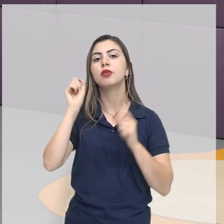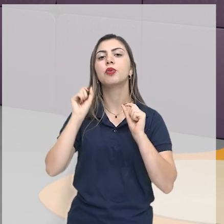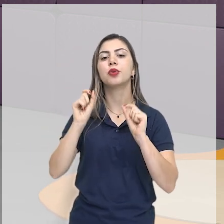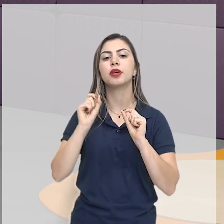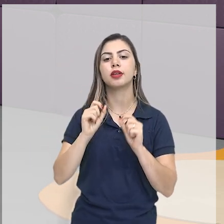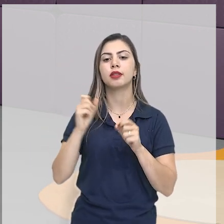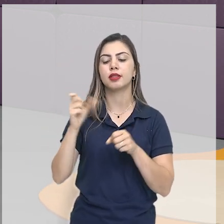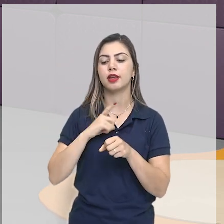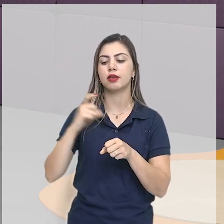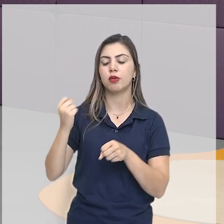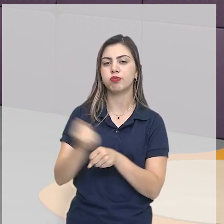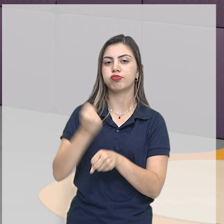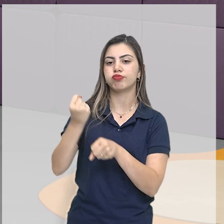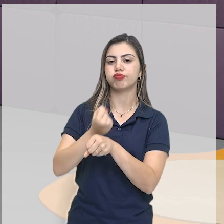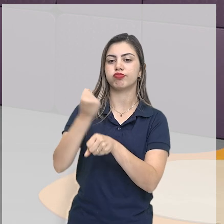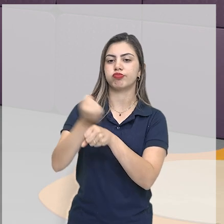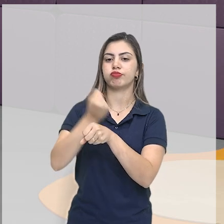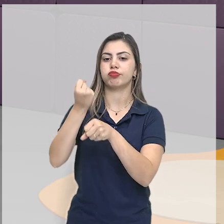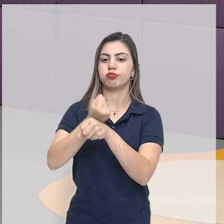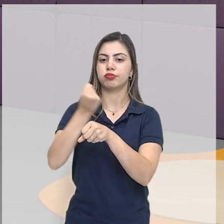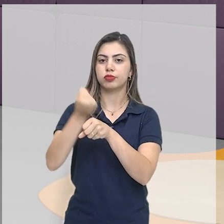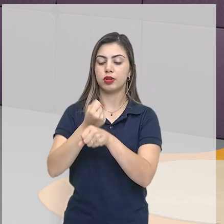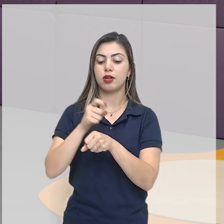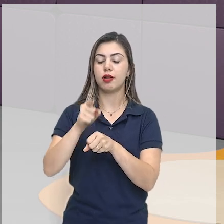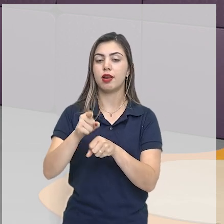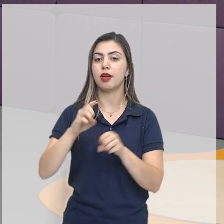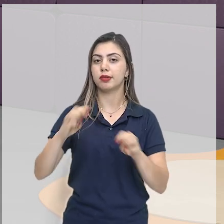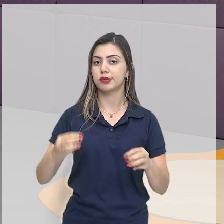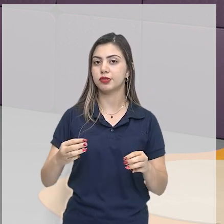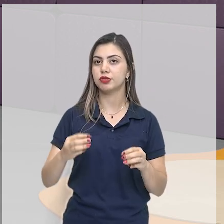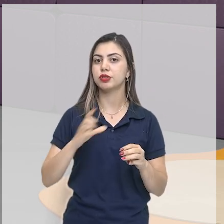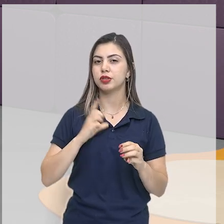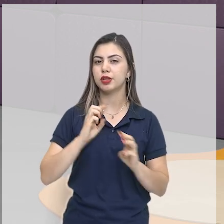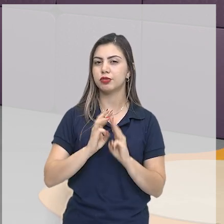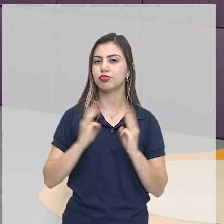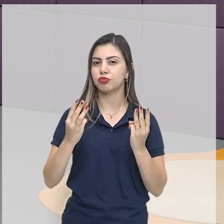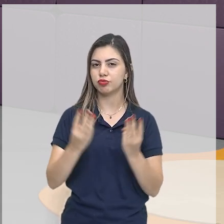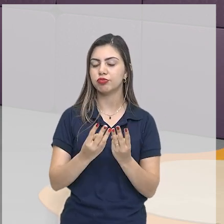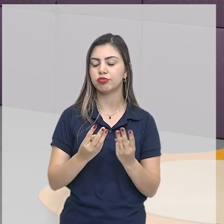construir o templo de Jerusalém. Então,